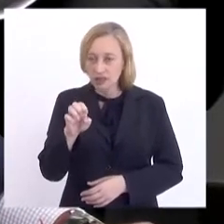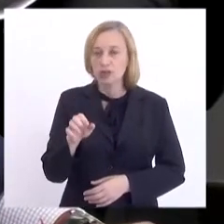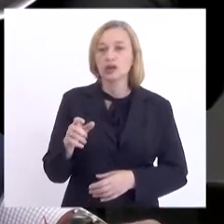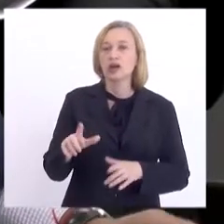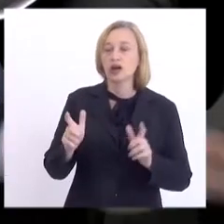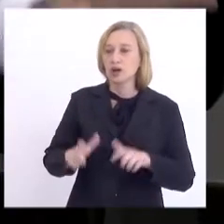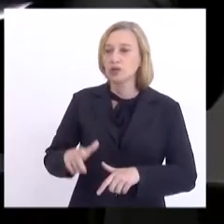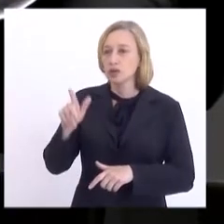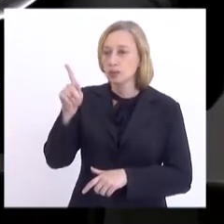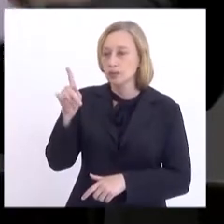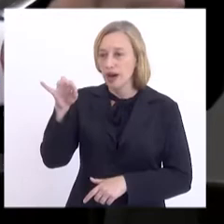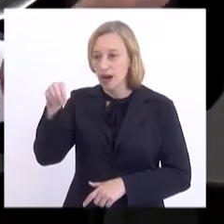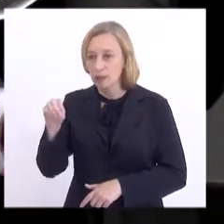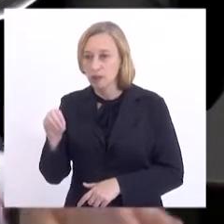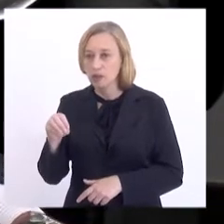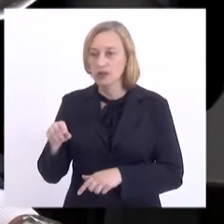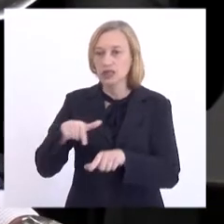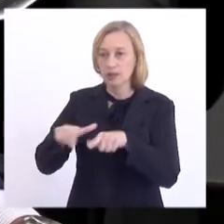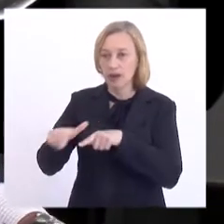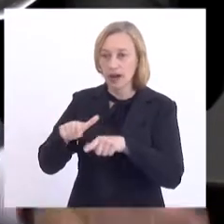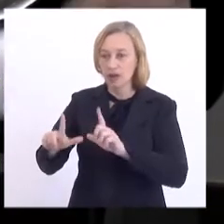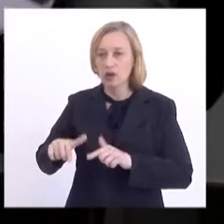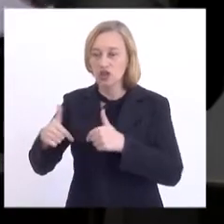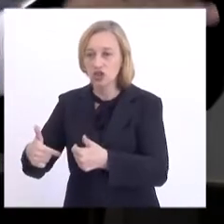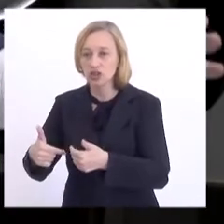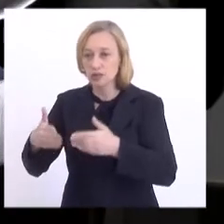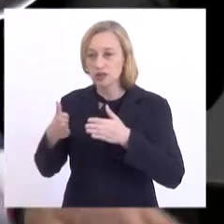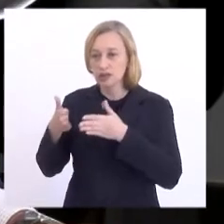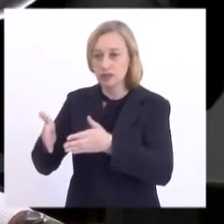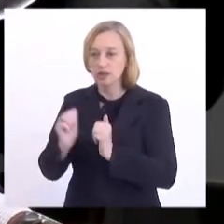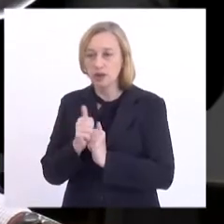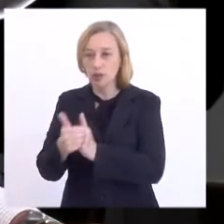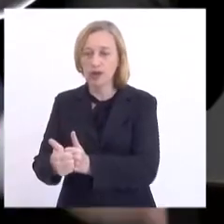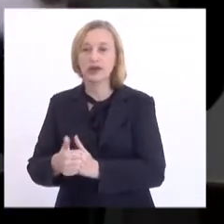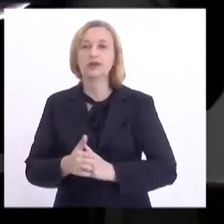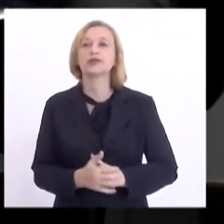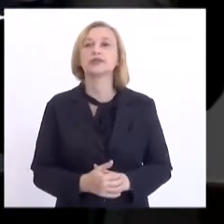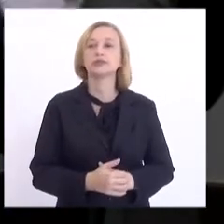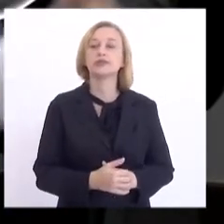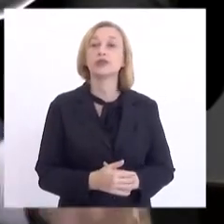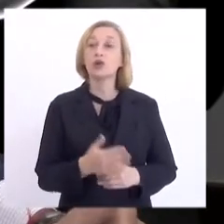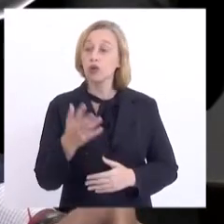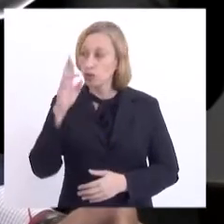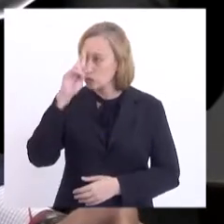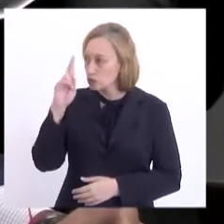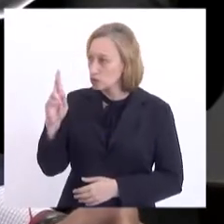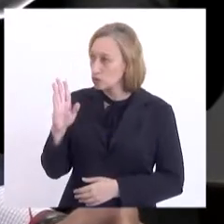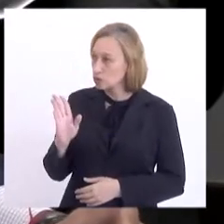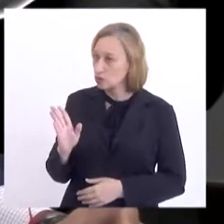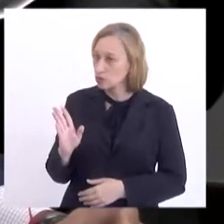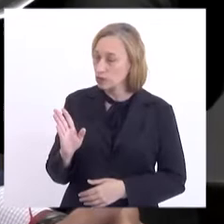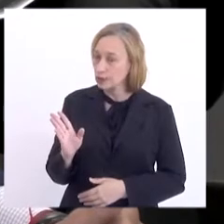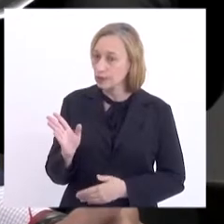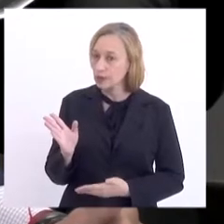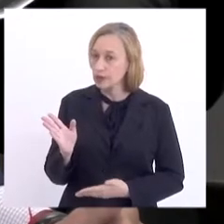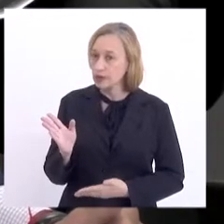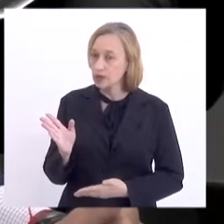gerencia que são as suas específicas por um acompanhamento mas como seu bem